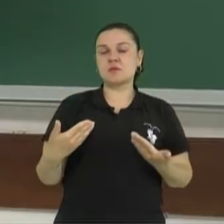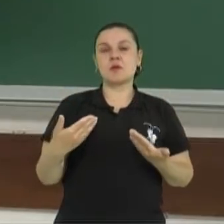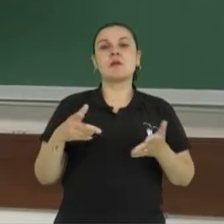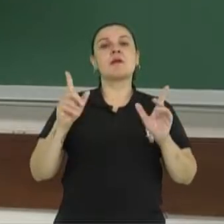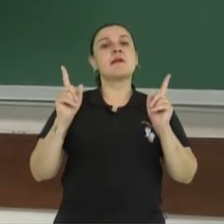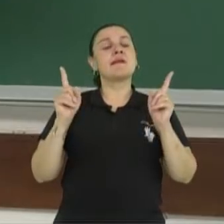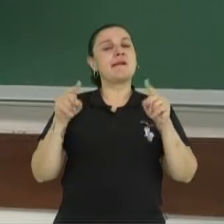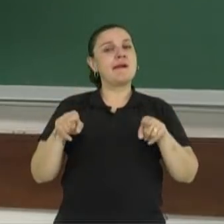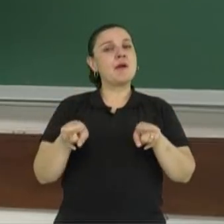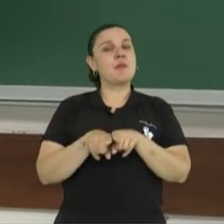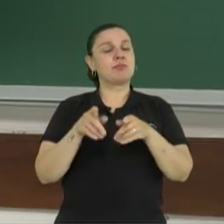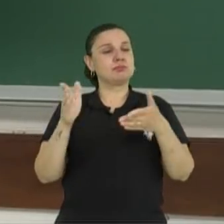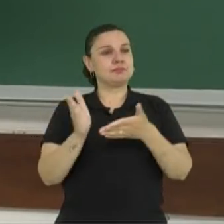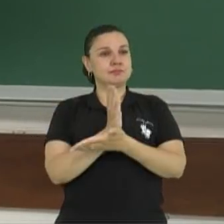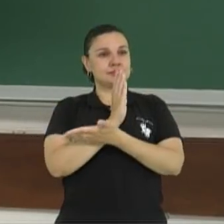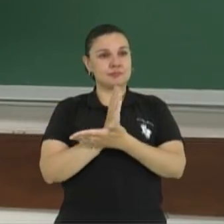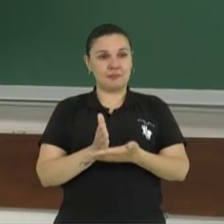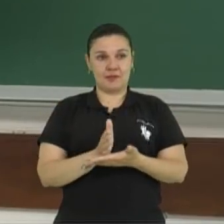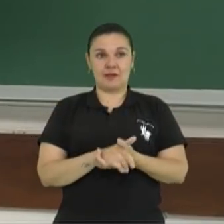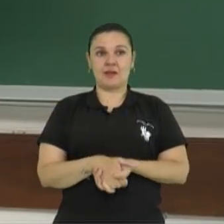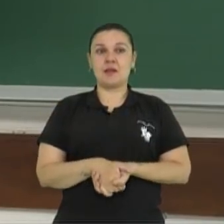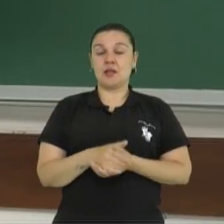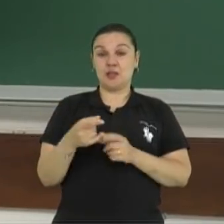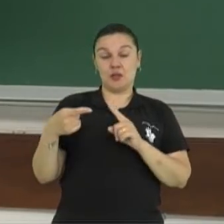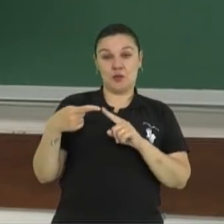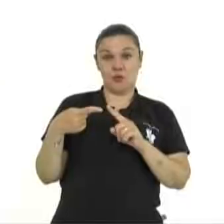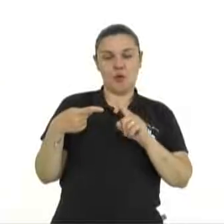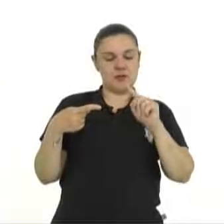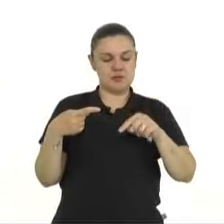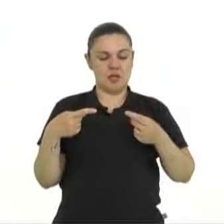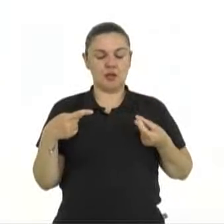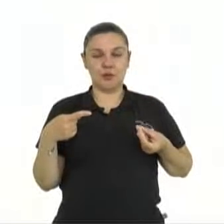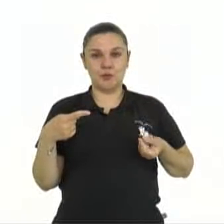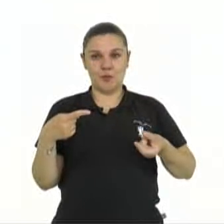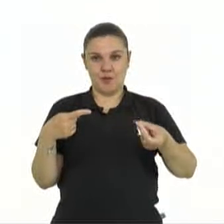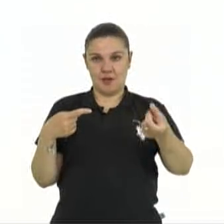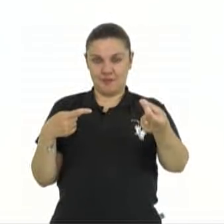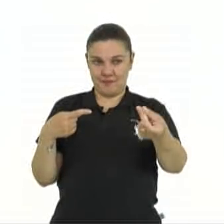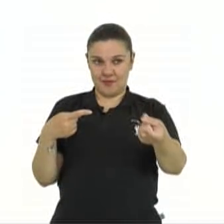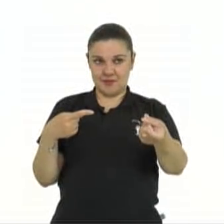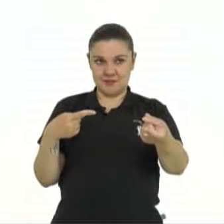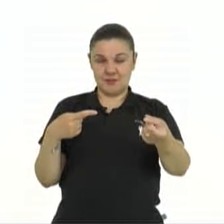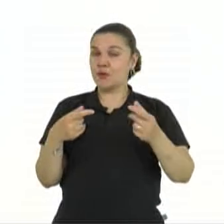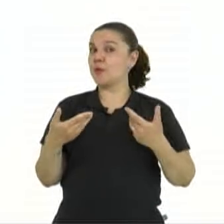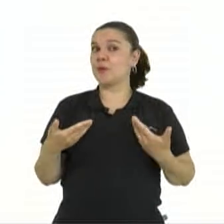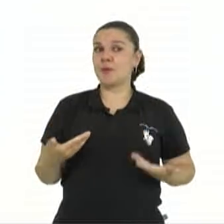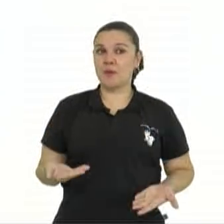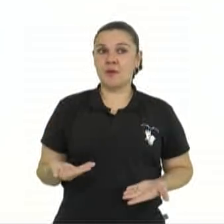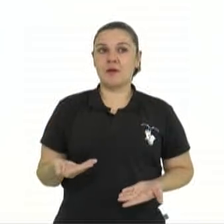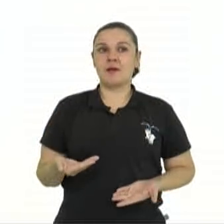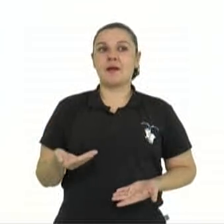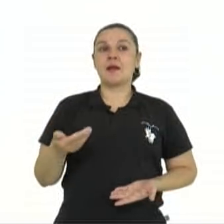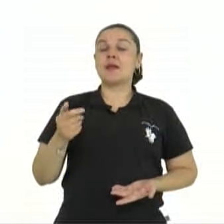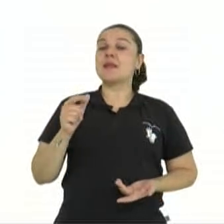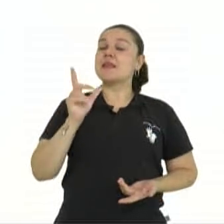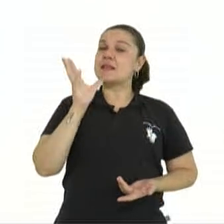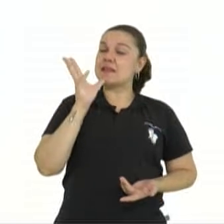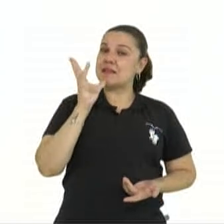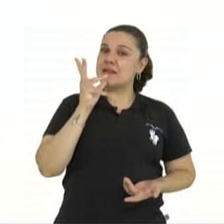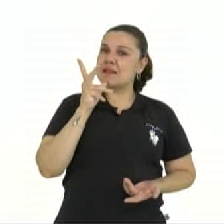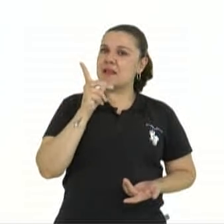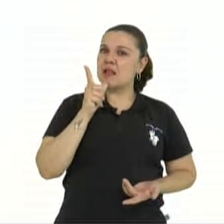eles também são classificados em dois. Bens de consumos duráveis, são